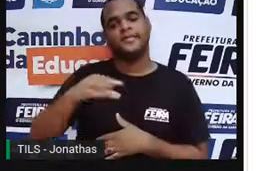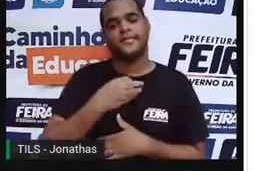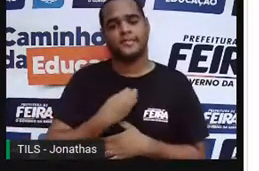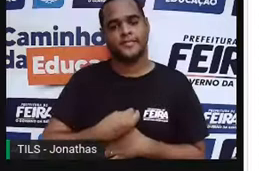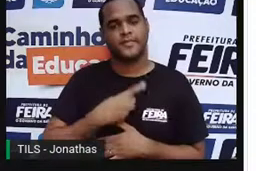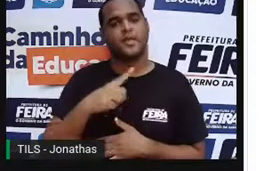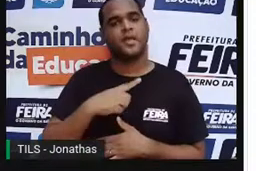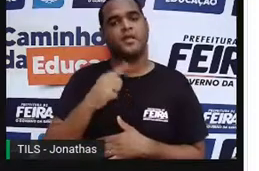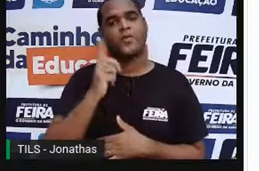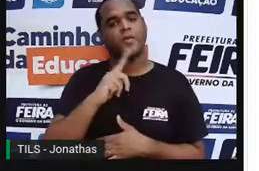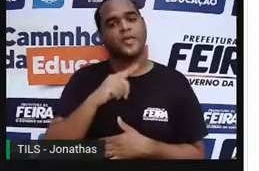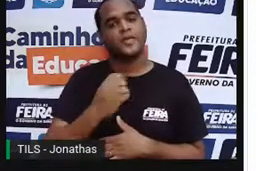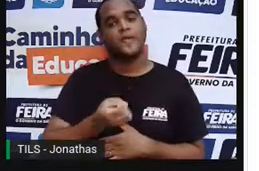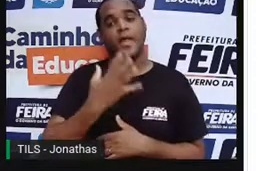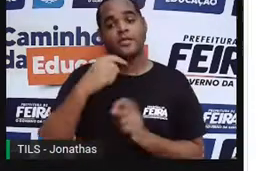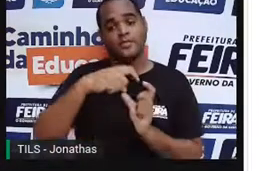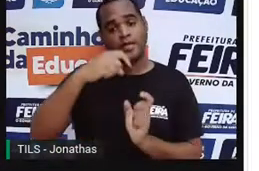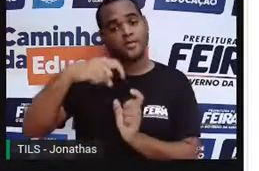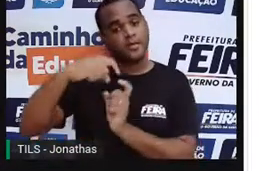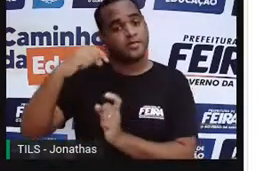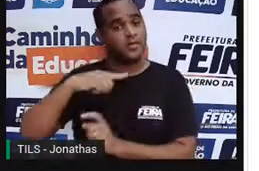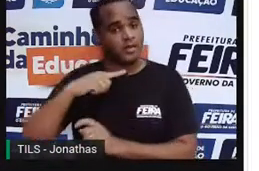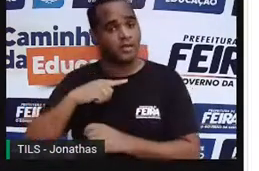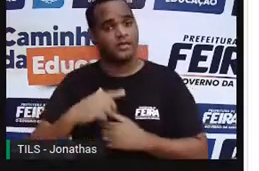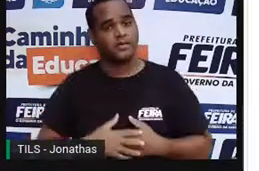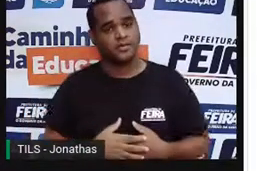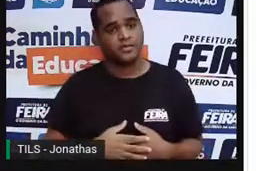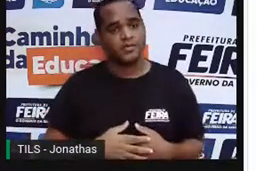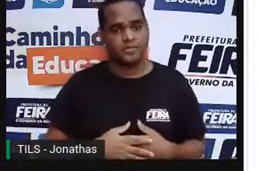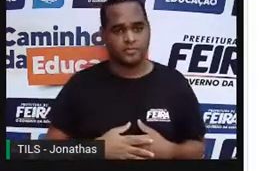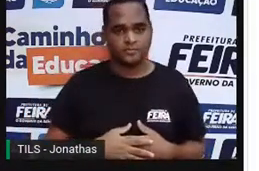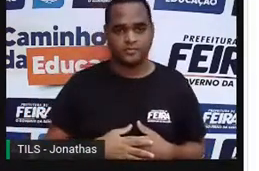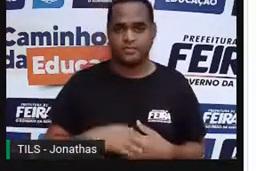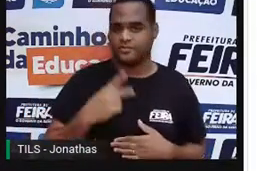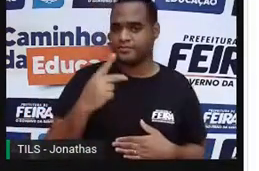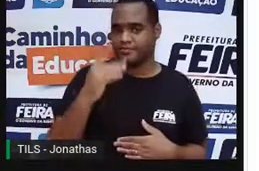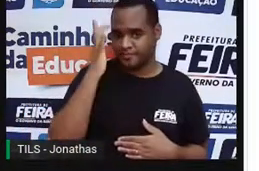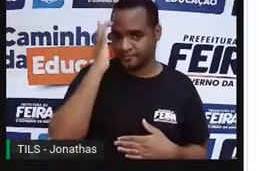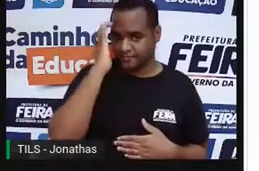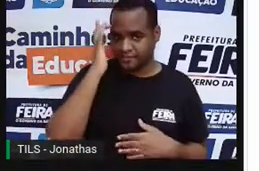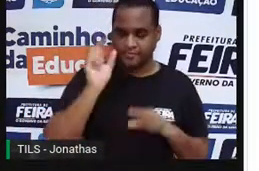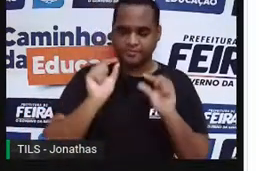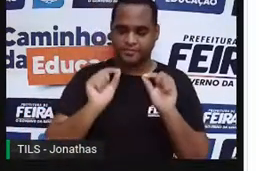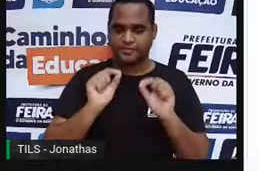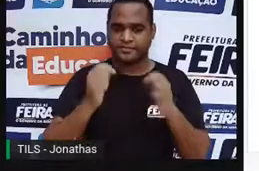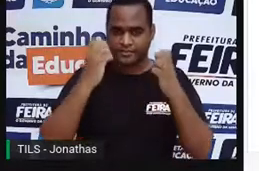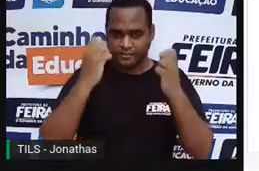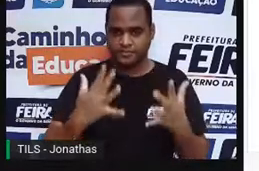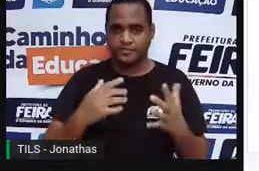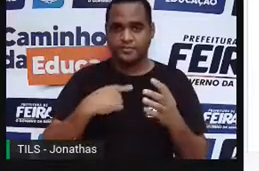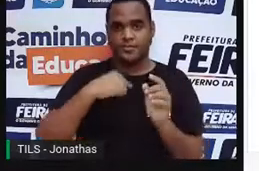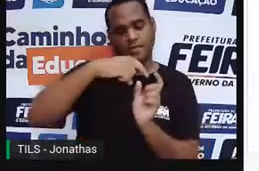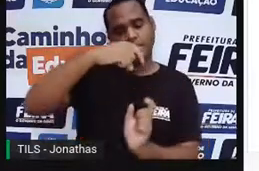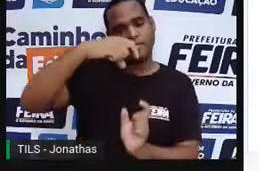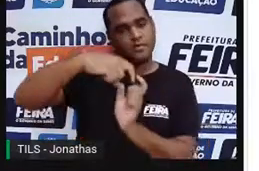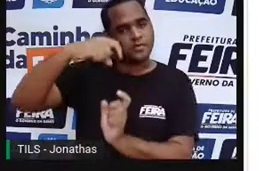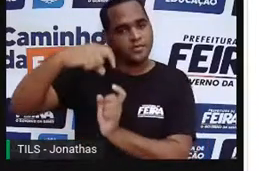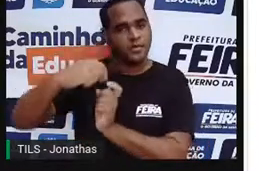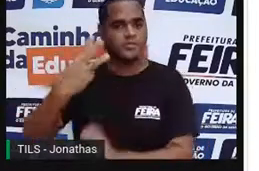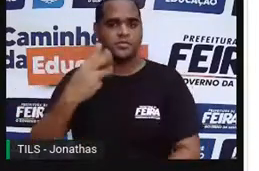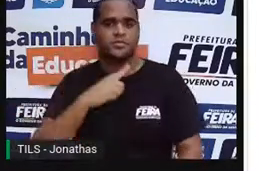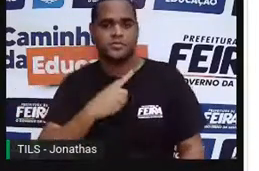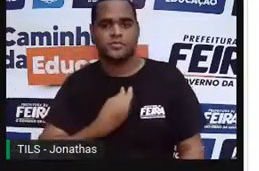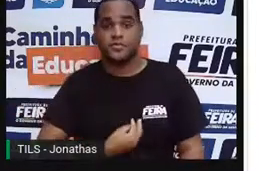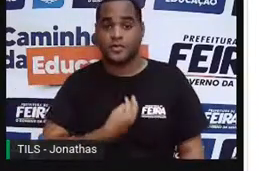mais três fileiras o que é que você acha olha só vou colocar mais uma fileirinha